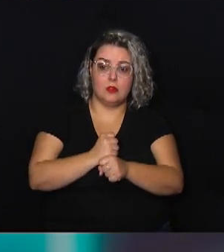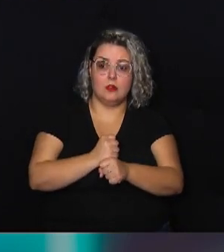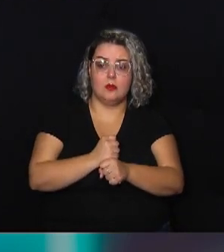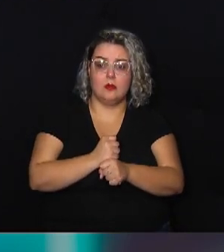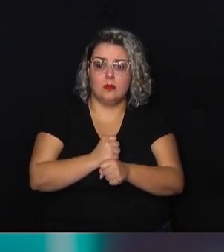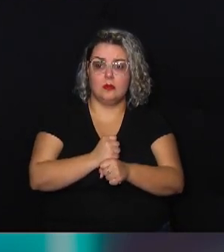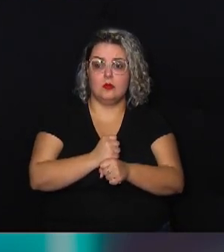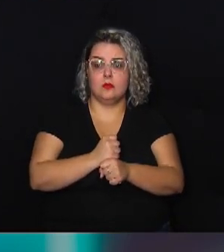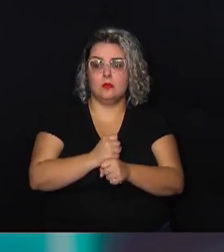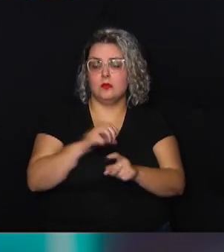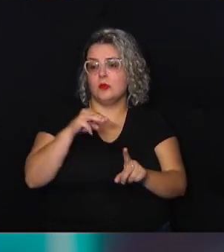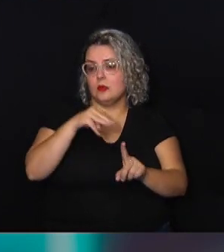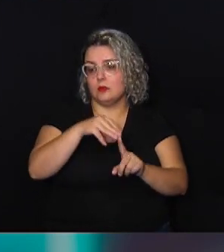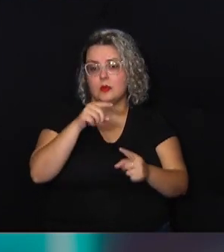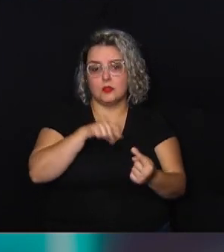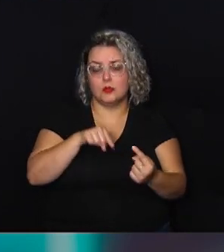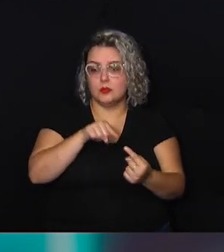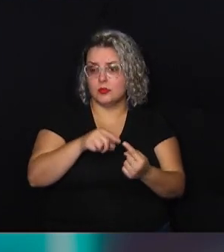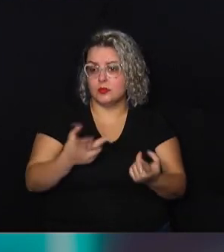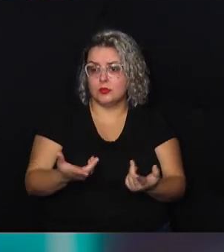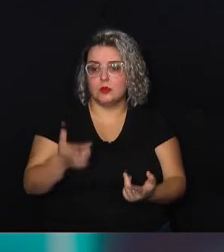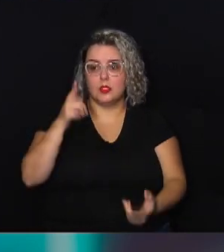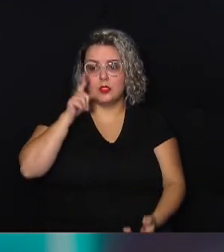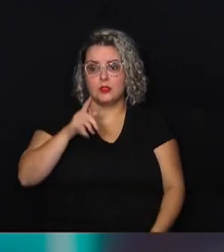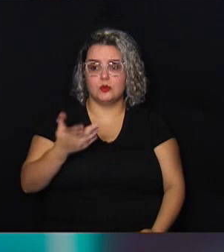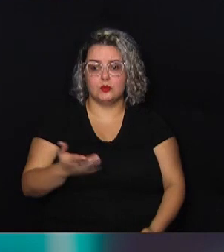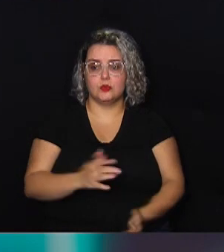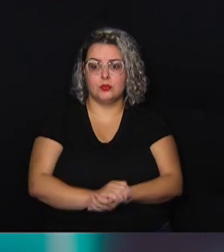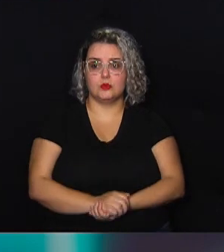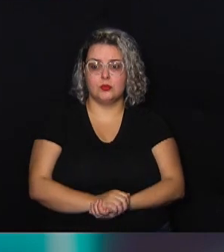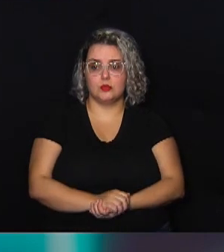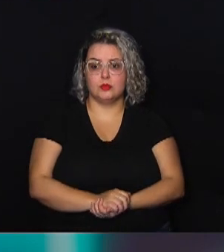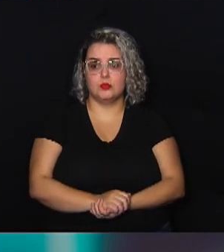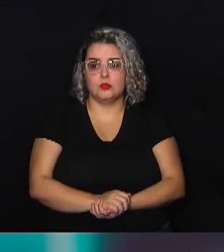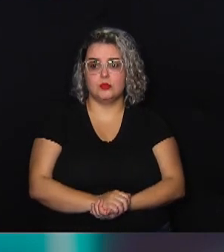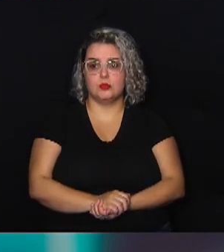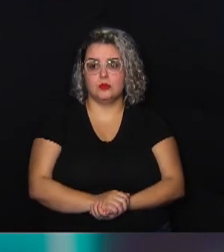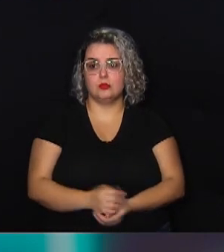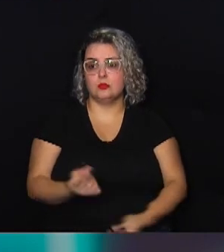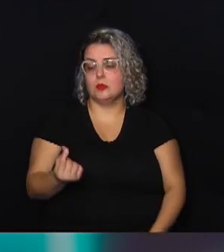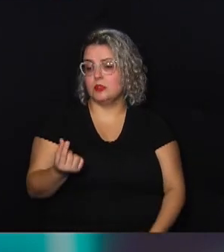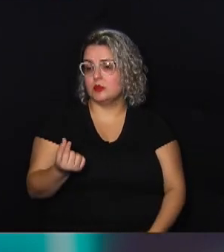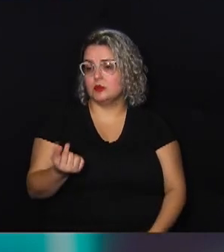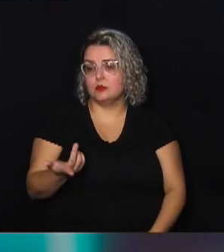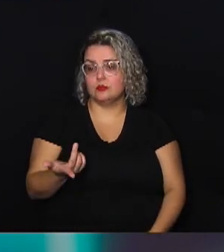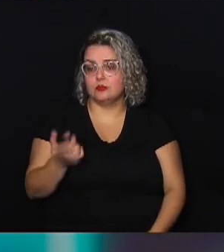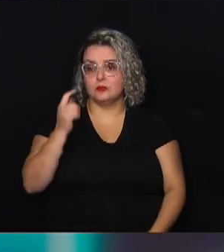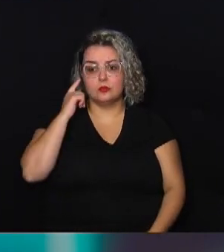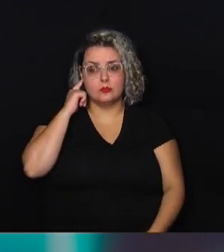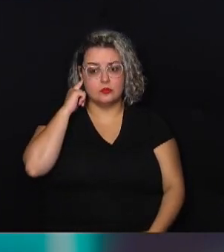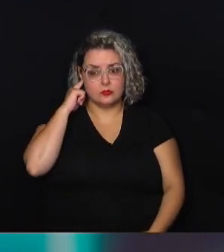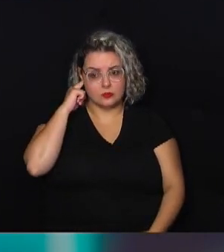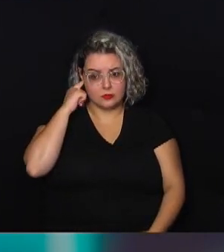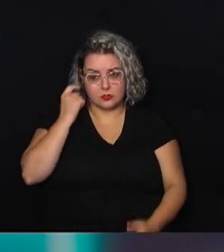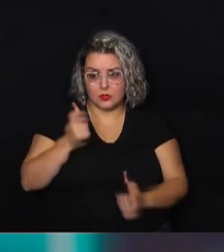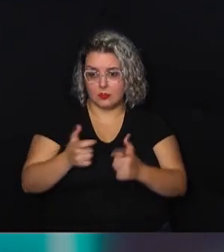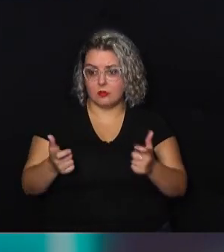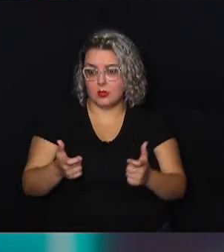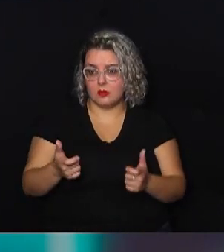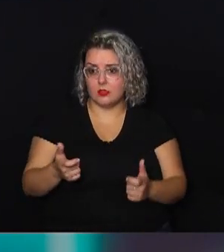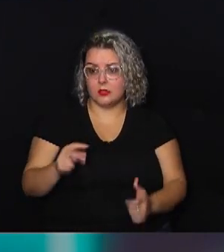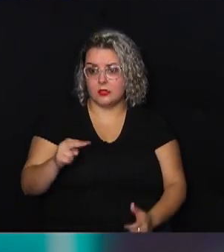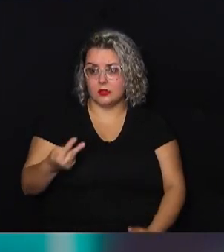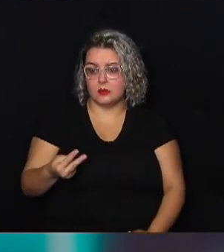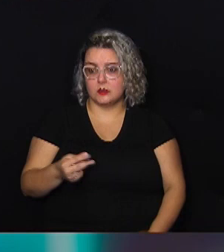a metas e objetivos a serem alcançados, mas com um valor que, na maior parte das vezes,